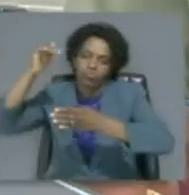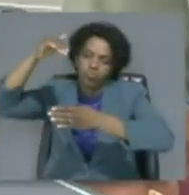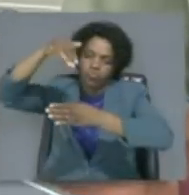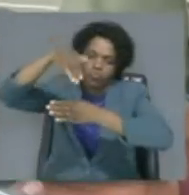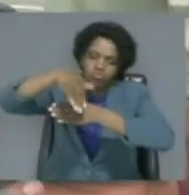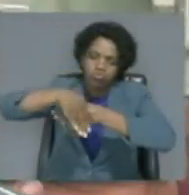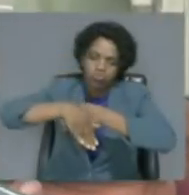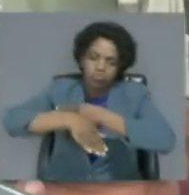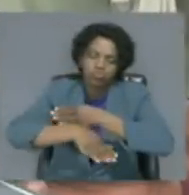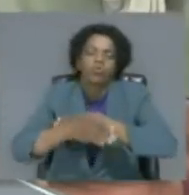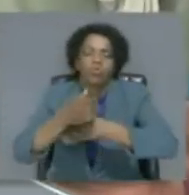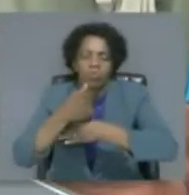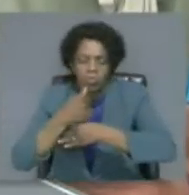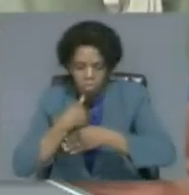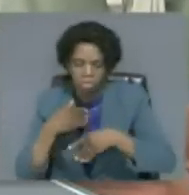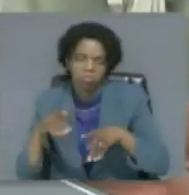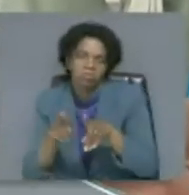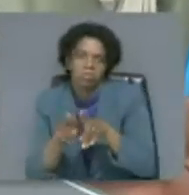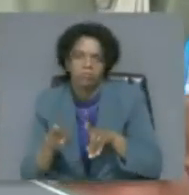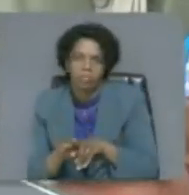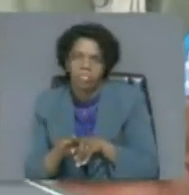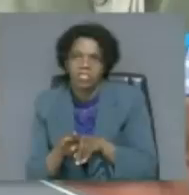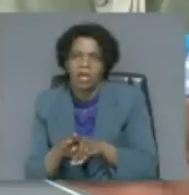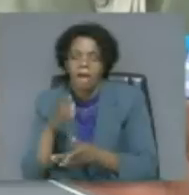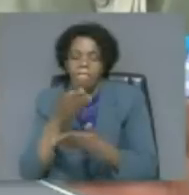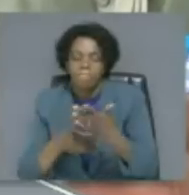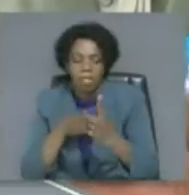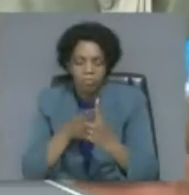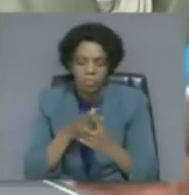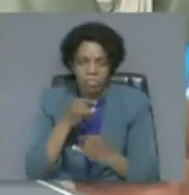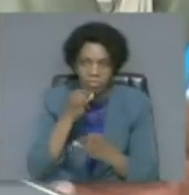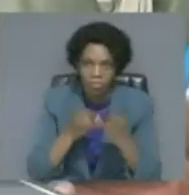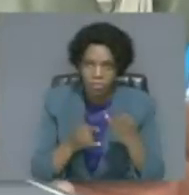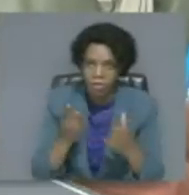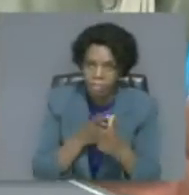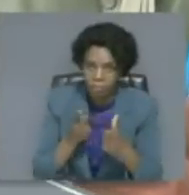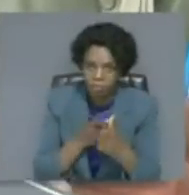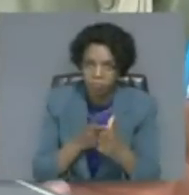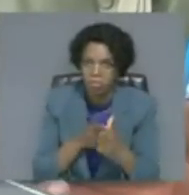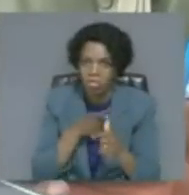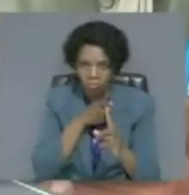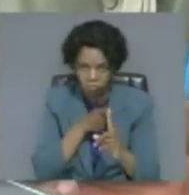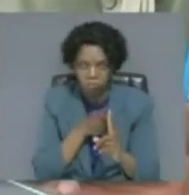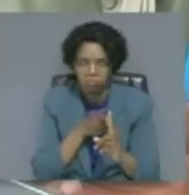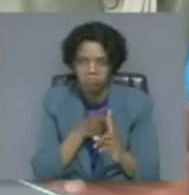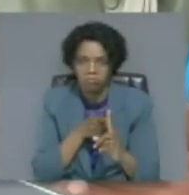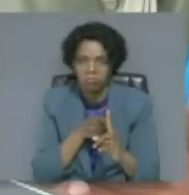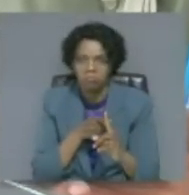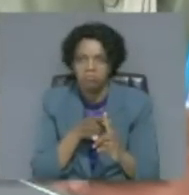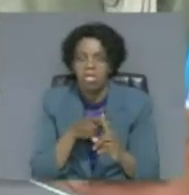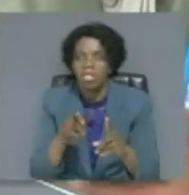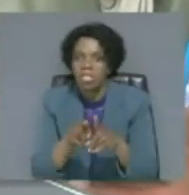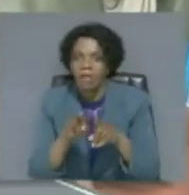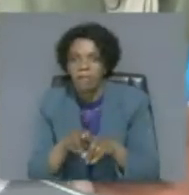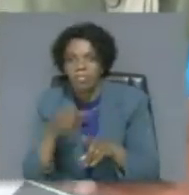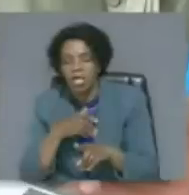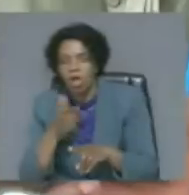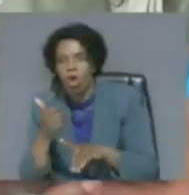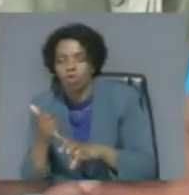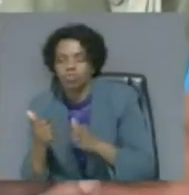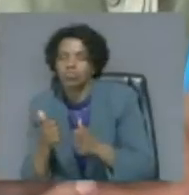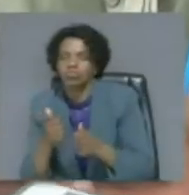Neste plano especial de obras para a província de Luanda estão inseridos também projetos